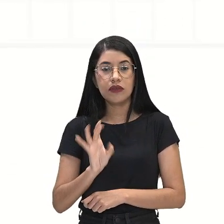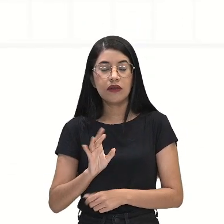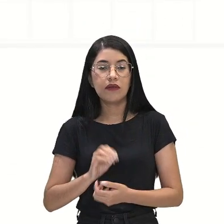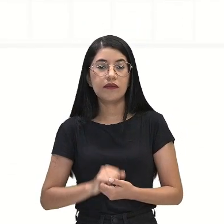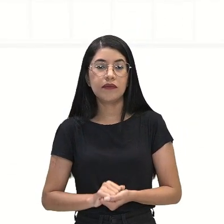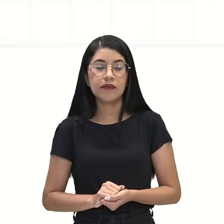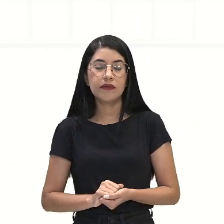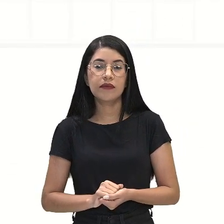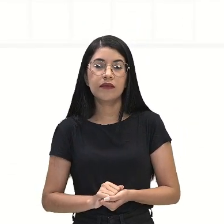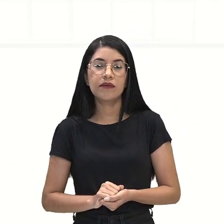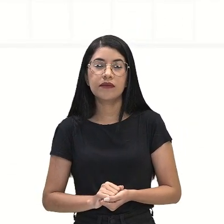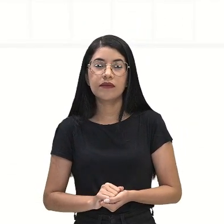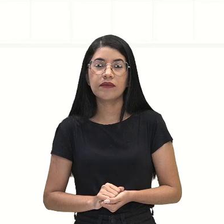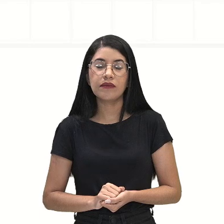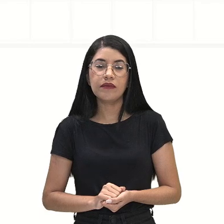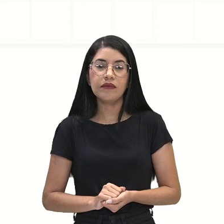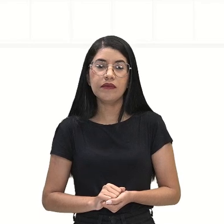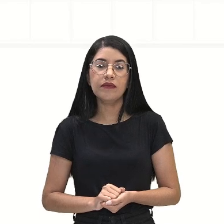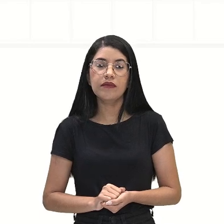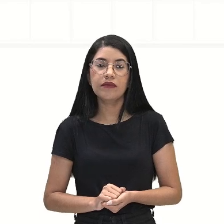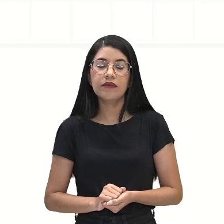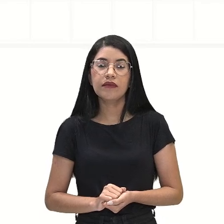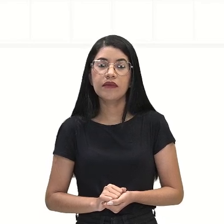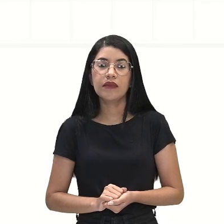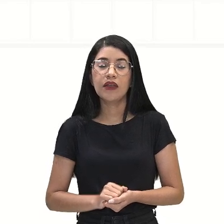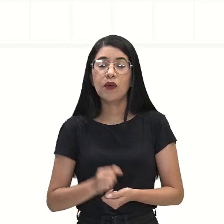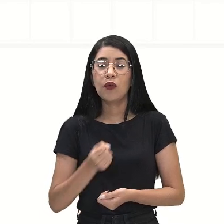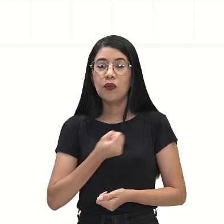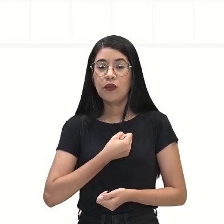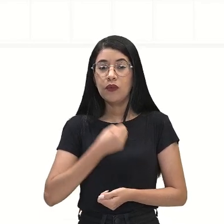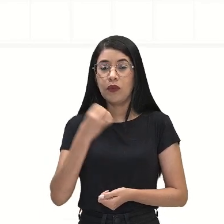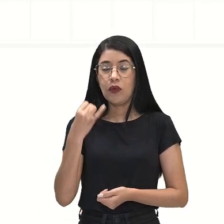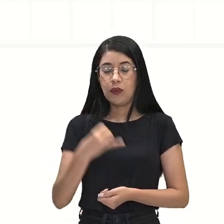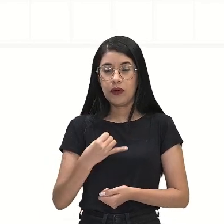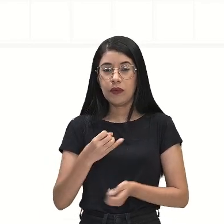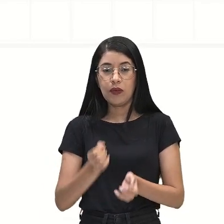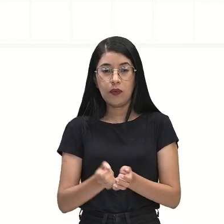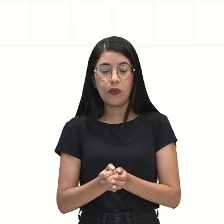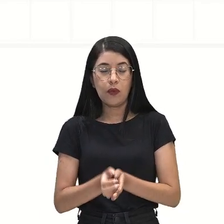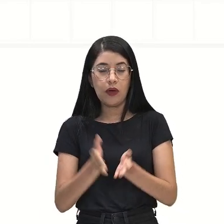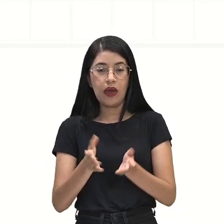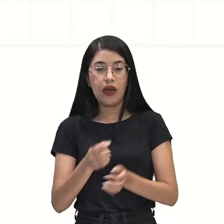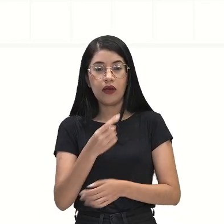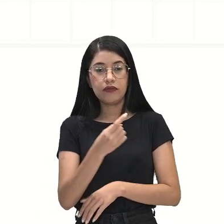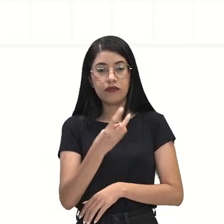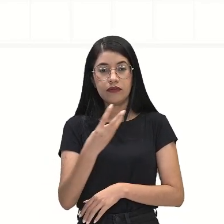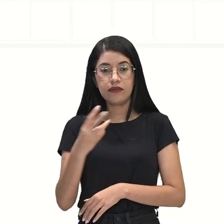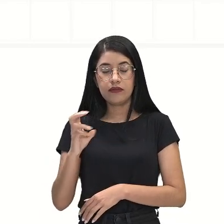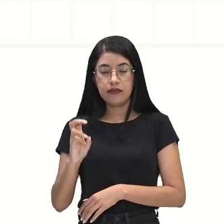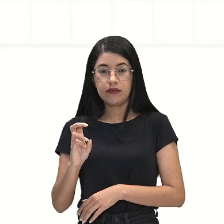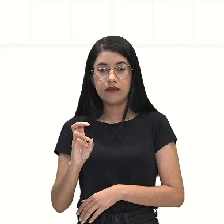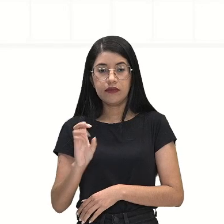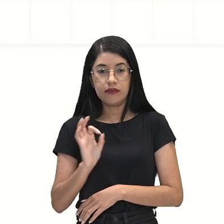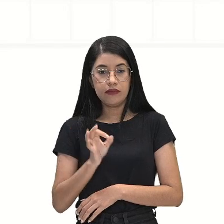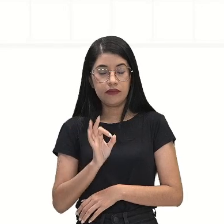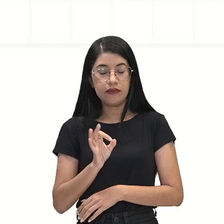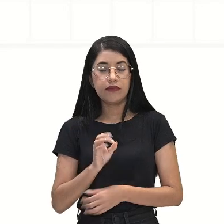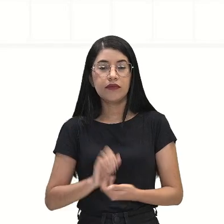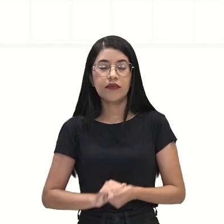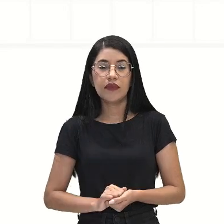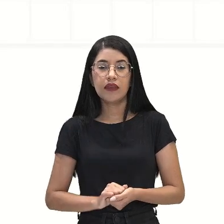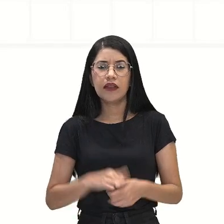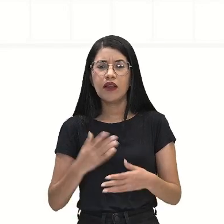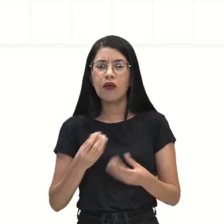os números ímpares de um dado, a gente sabe que são 1, 3 e 5. Então, quais seriam